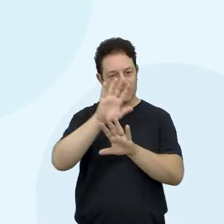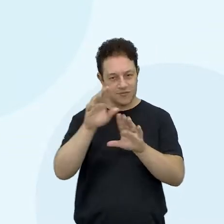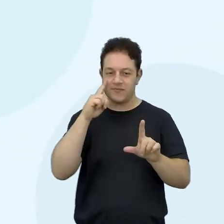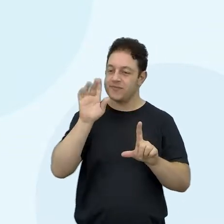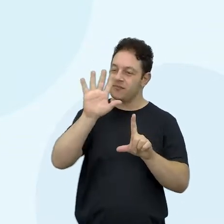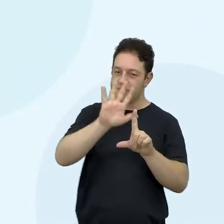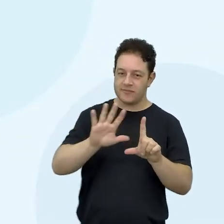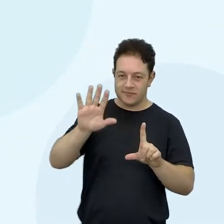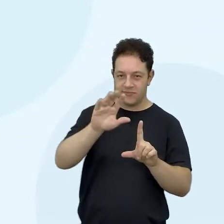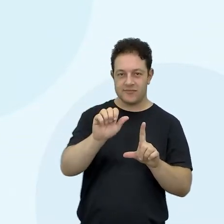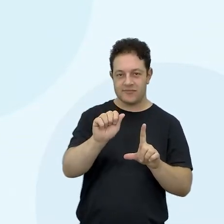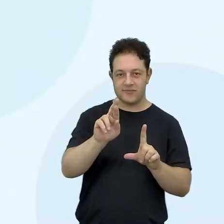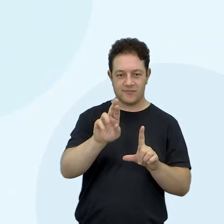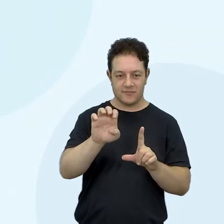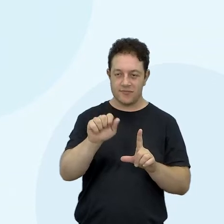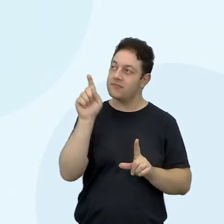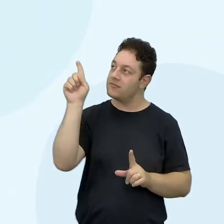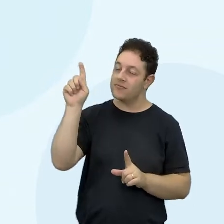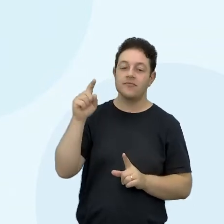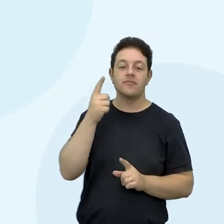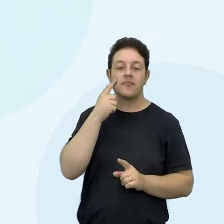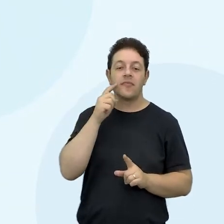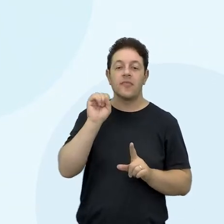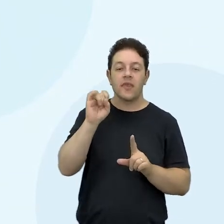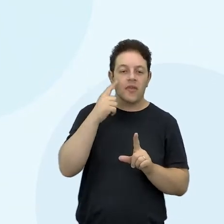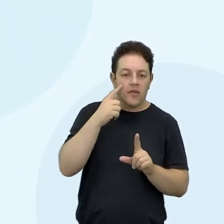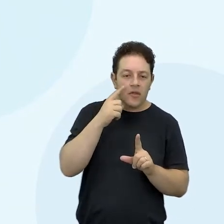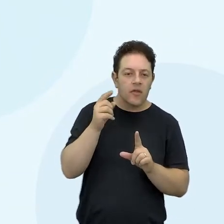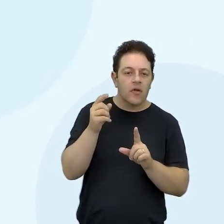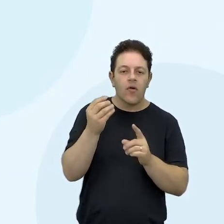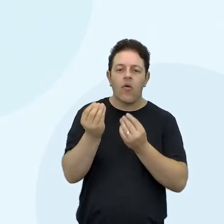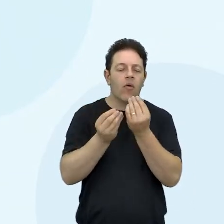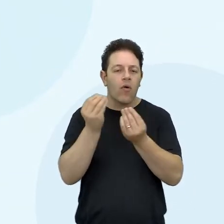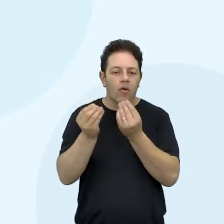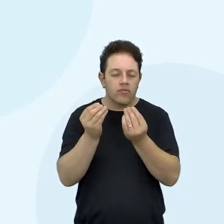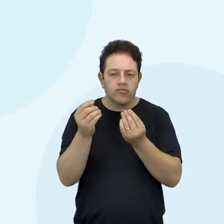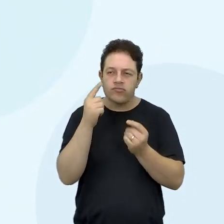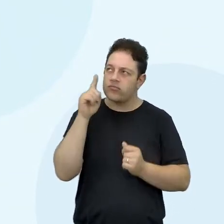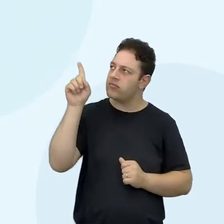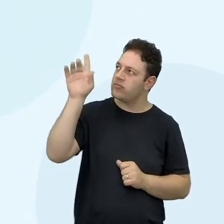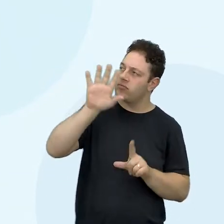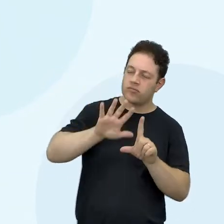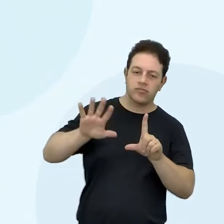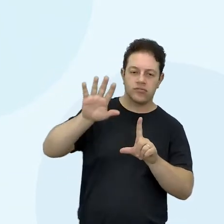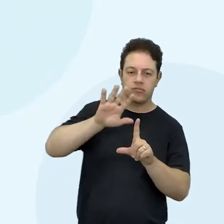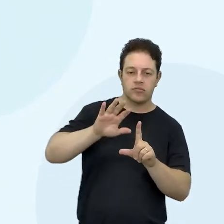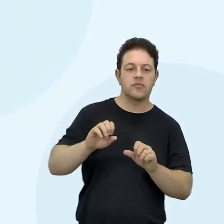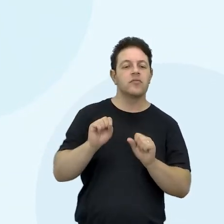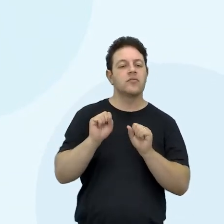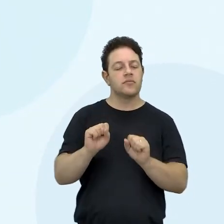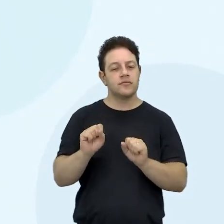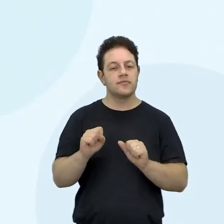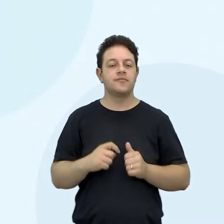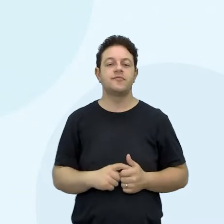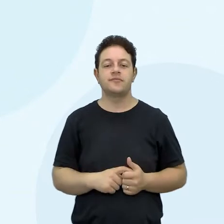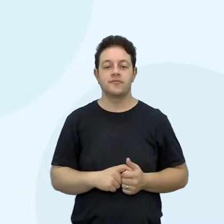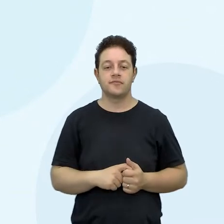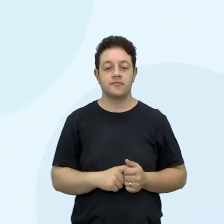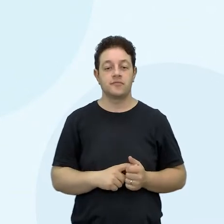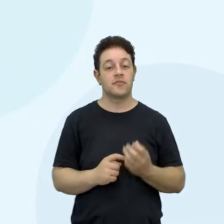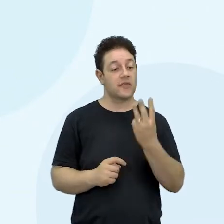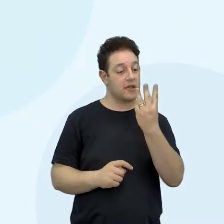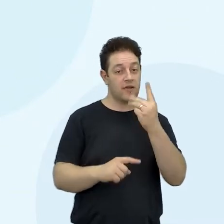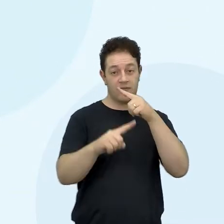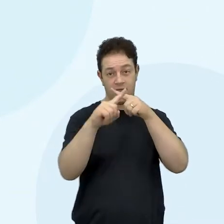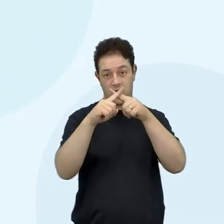enfim. Se eu medir aqui a área, eu posso medir a área fazendo 3